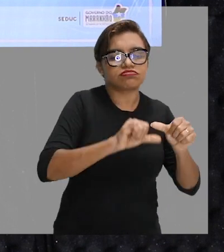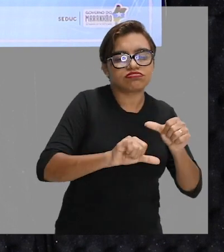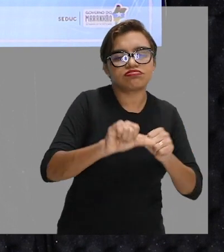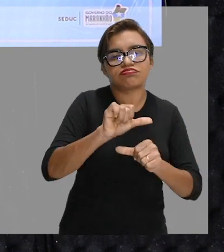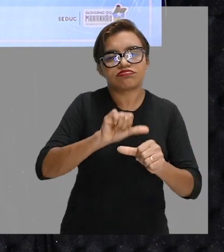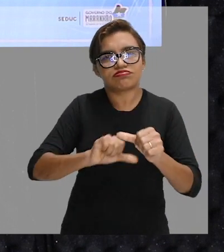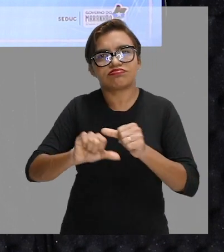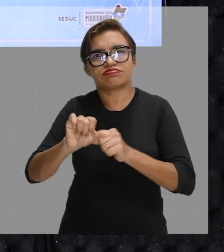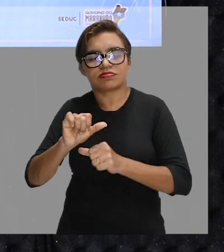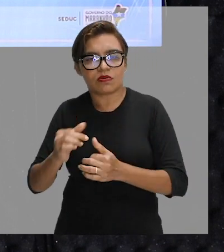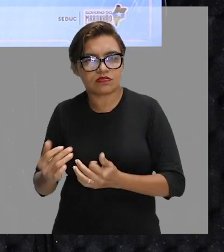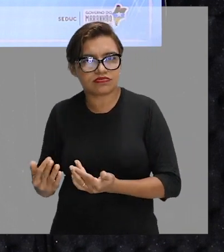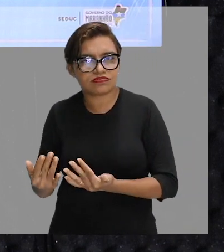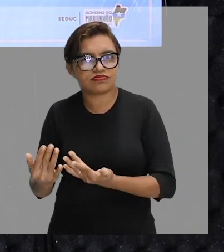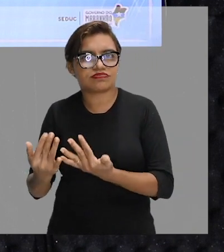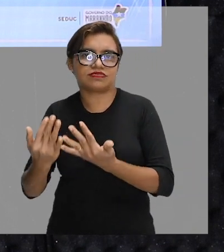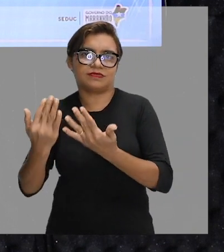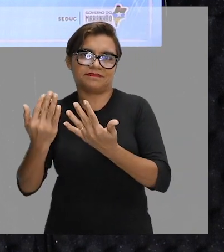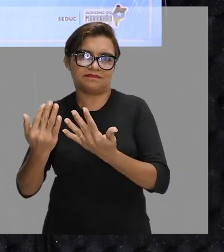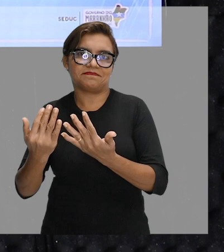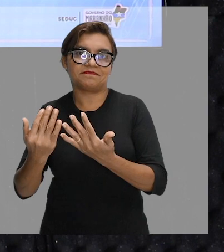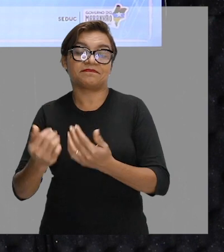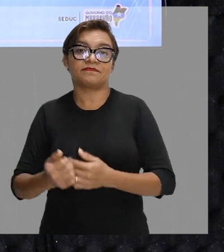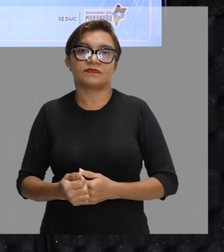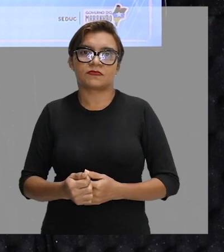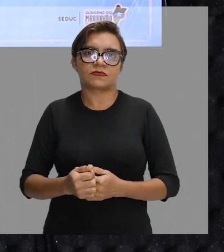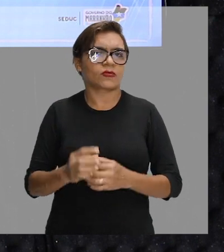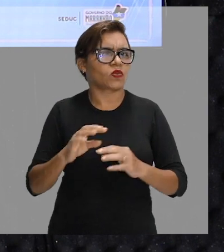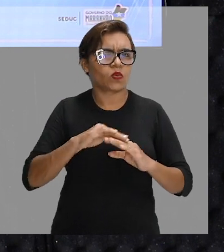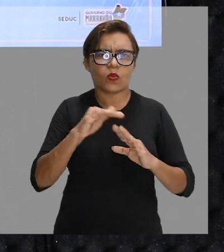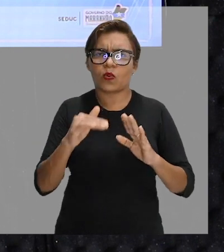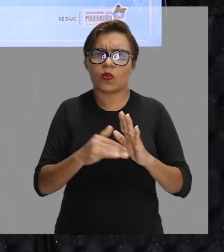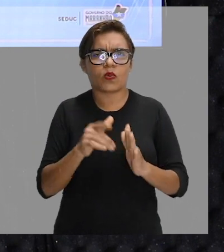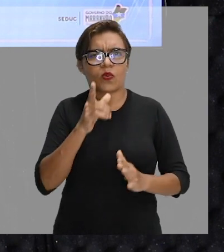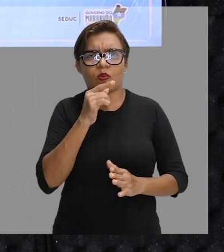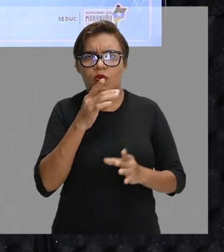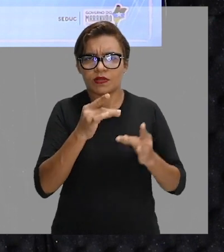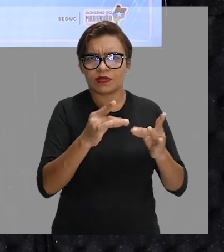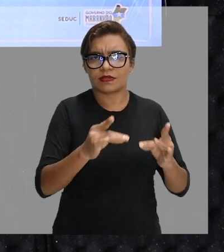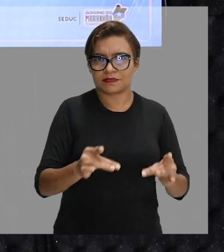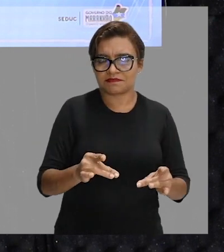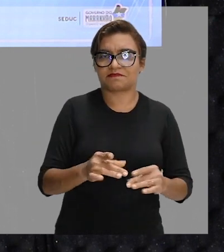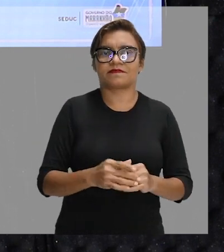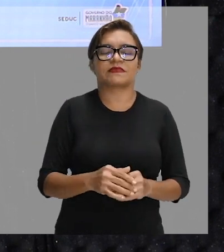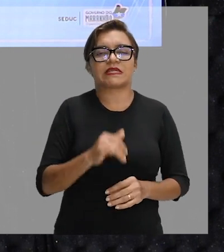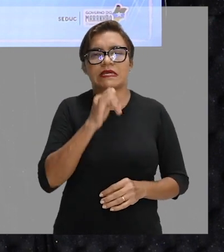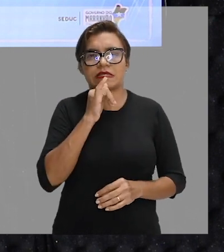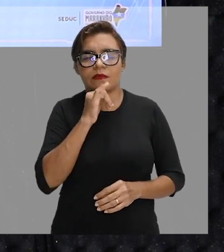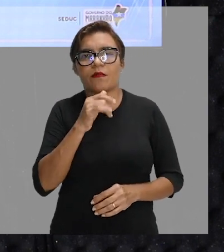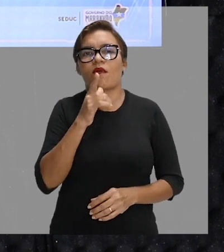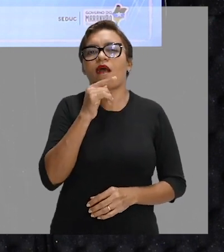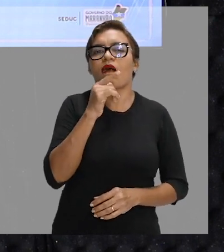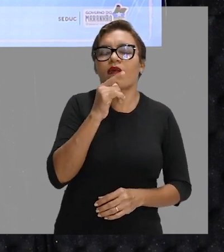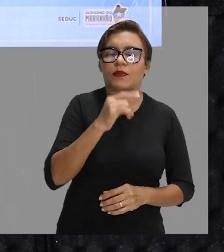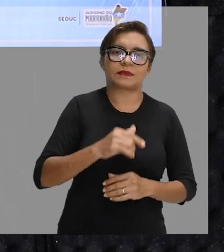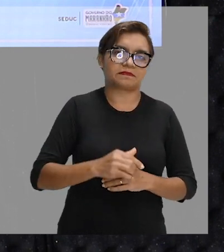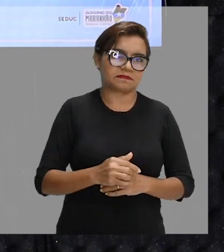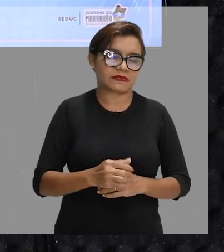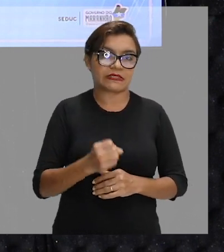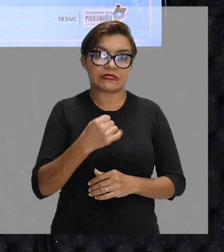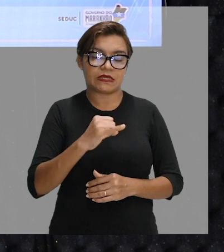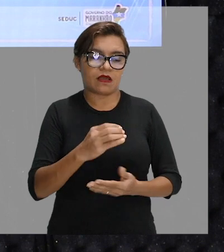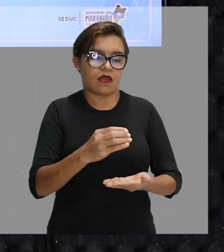estado gasoso, para o estado de vapor. Todo líquido. Se esse líquido, por exemplo, a água, estiver em